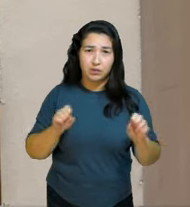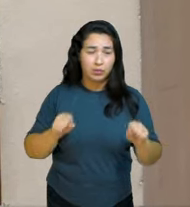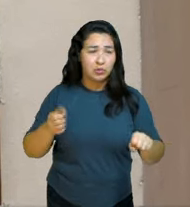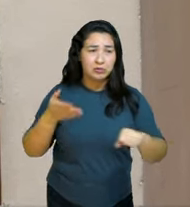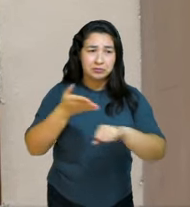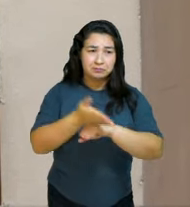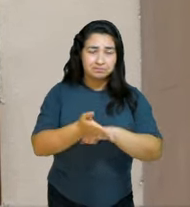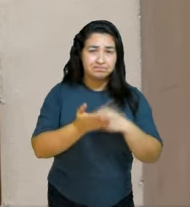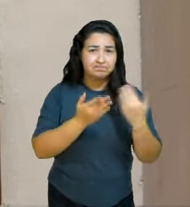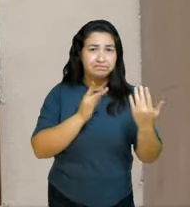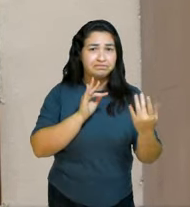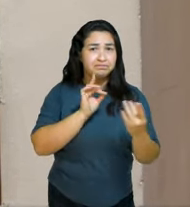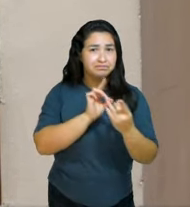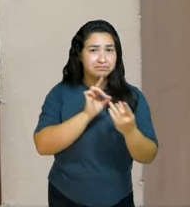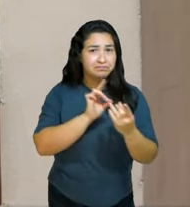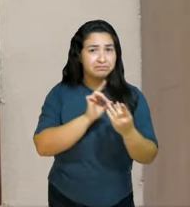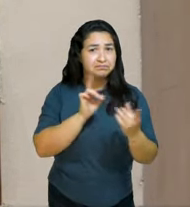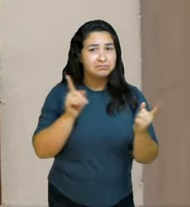E por último,